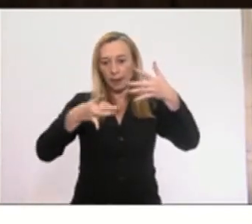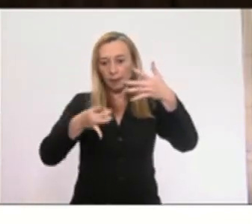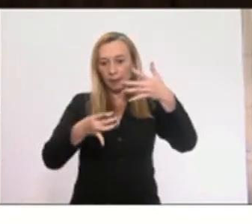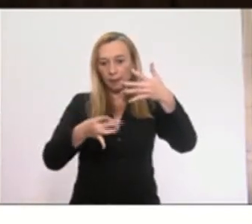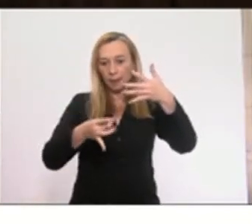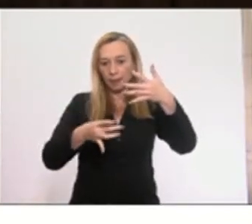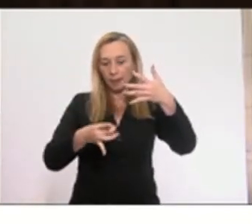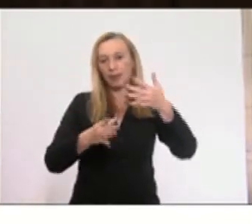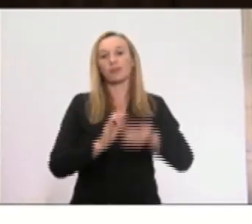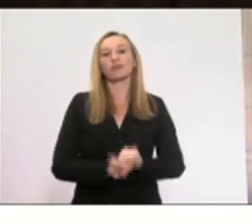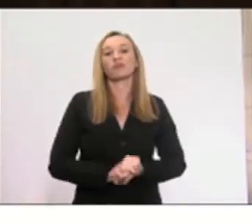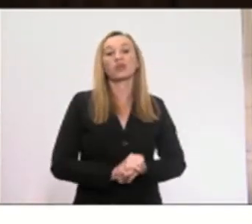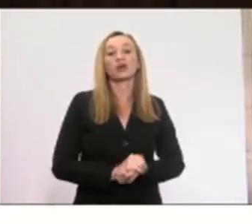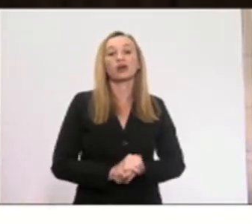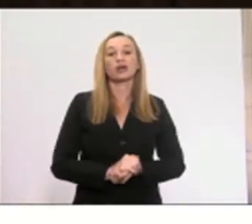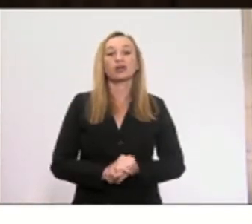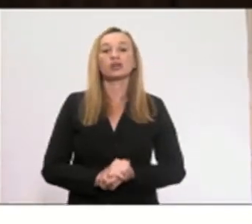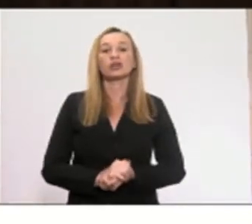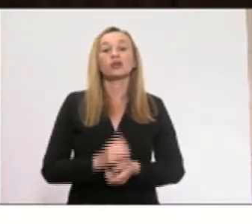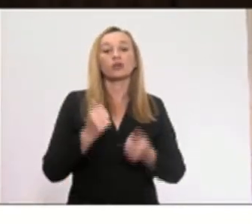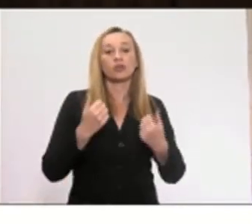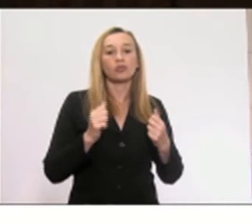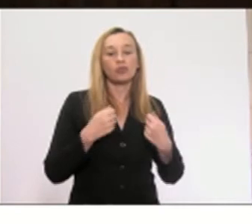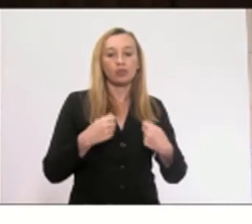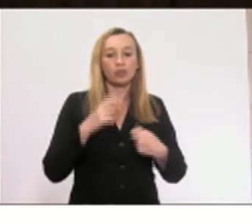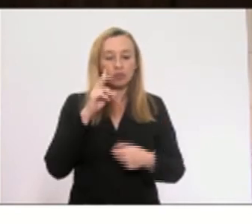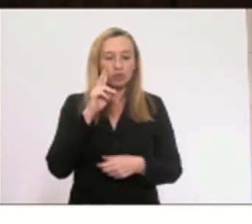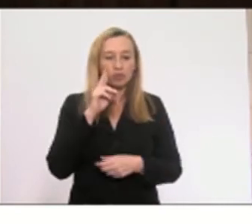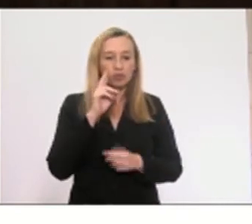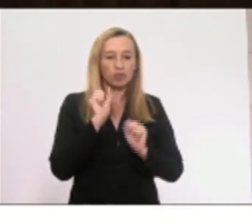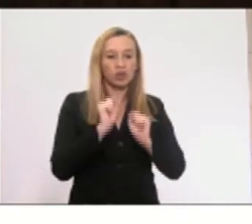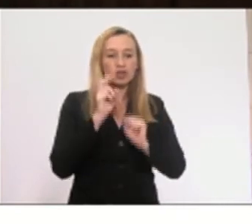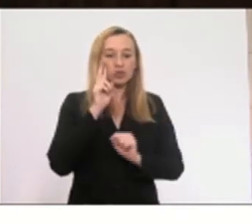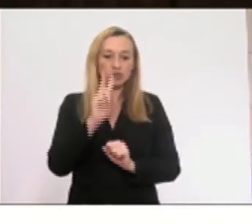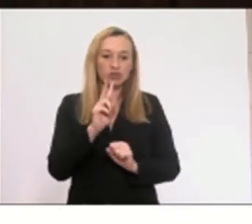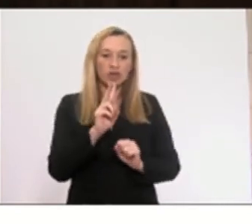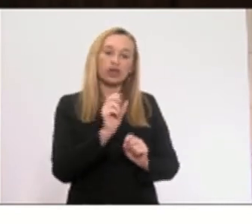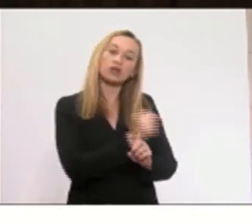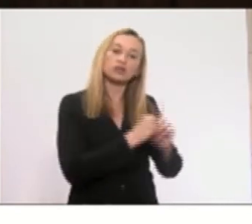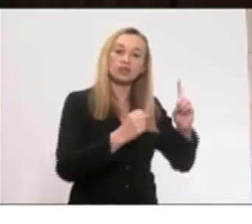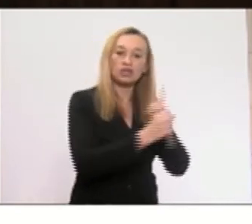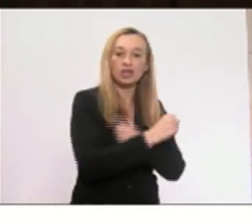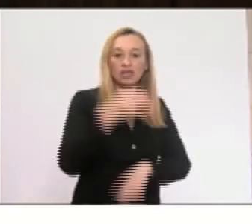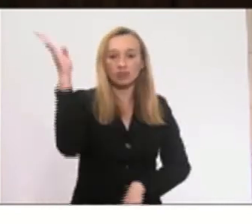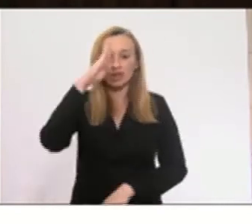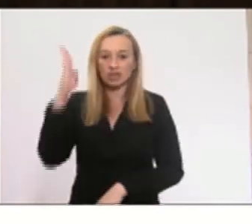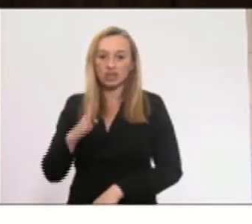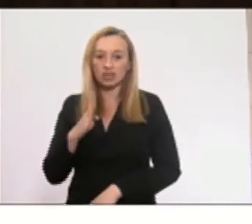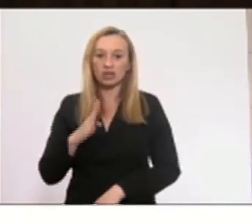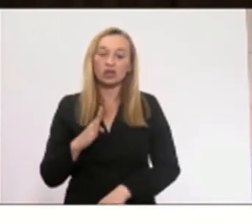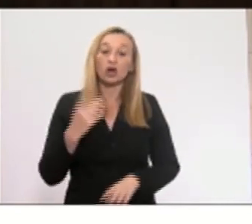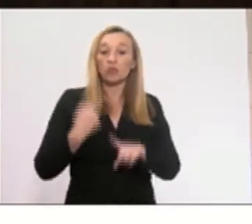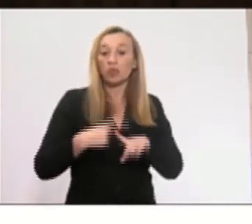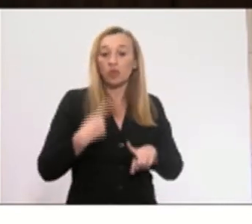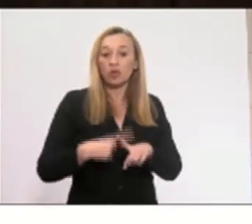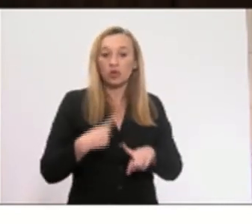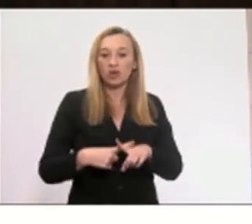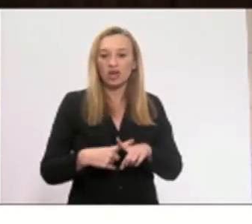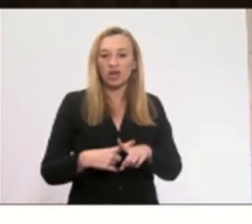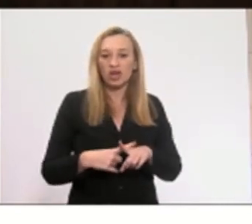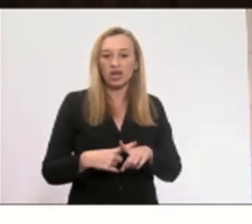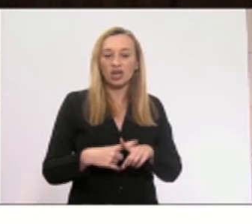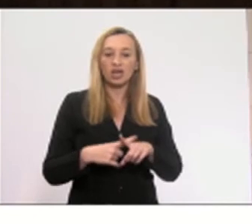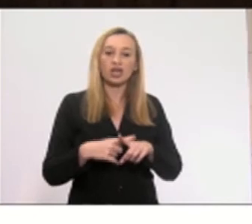tenhamos o retrato da sociedade brasileira, porque discorrer sobre